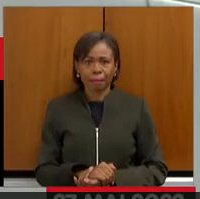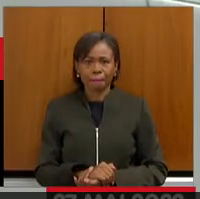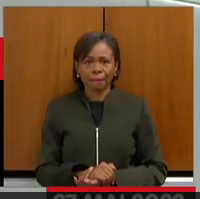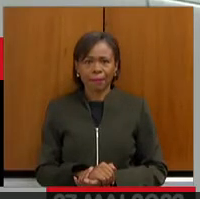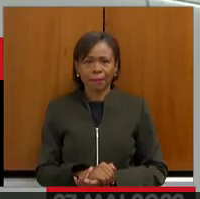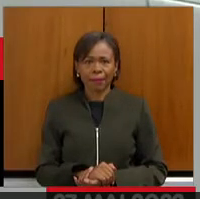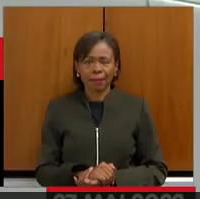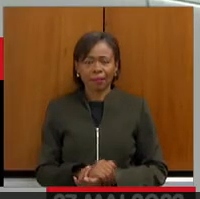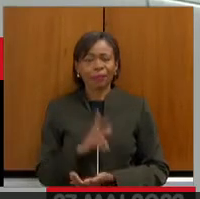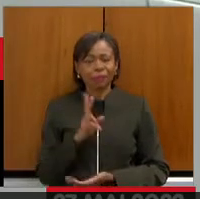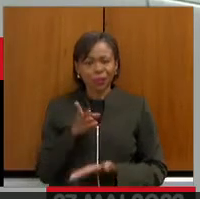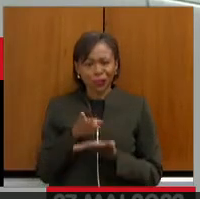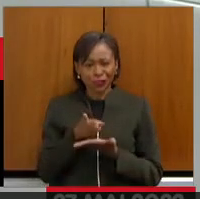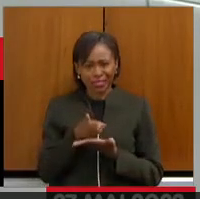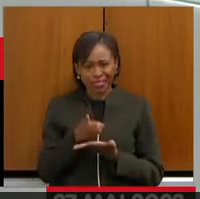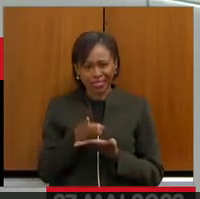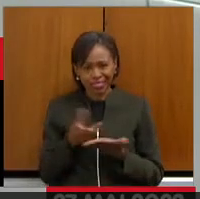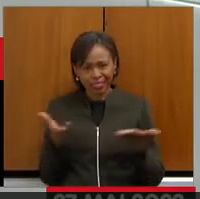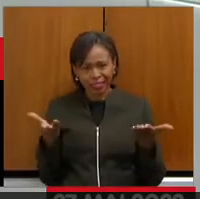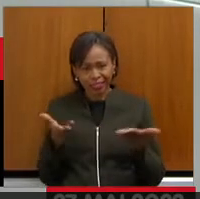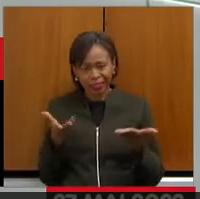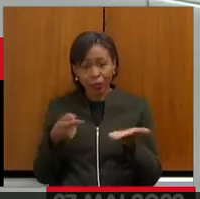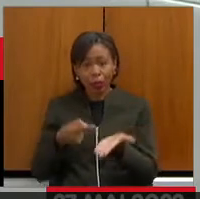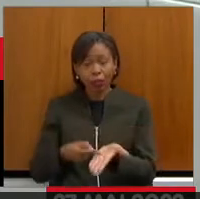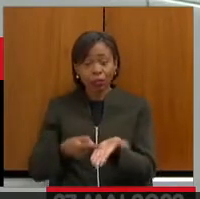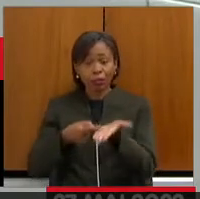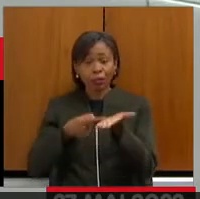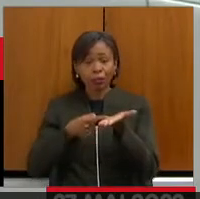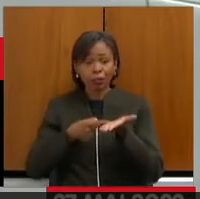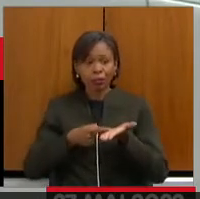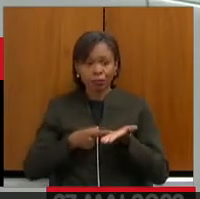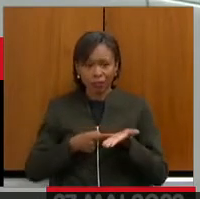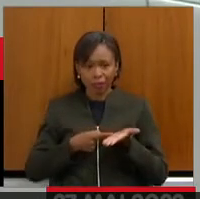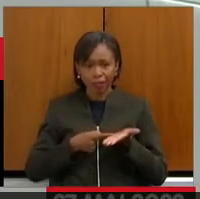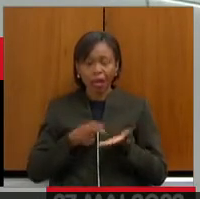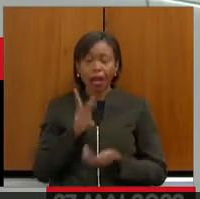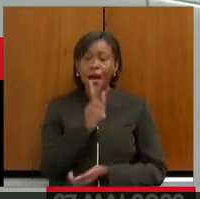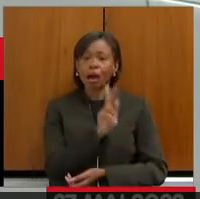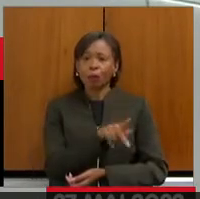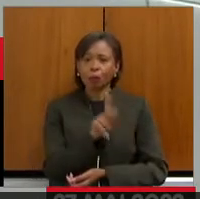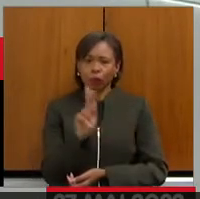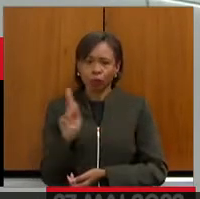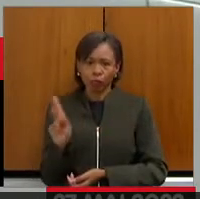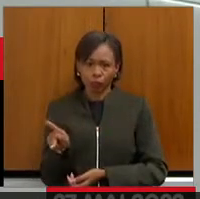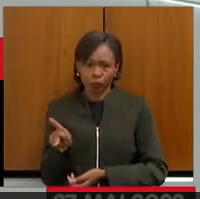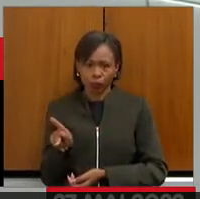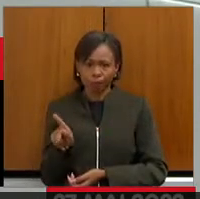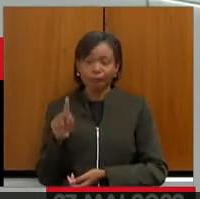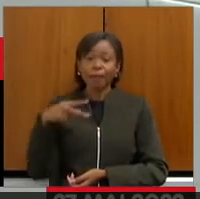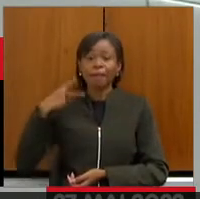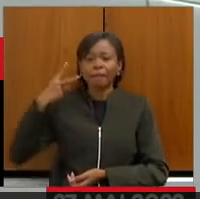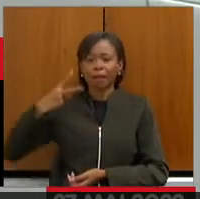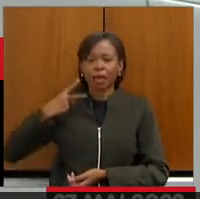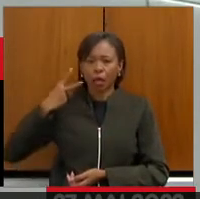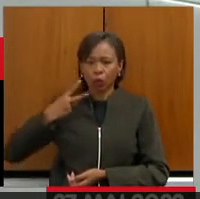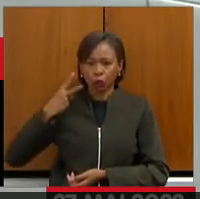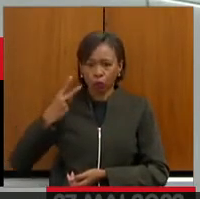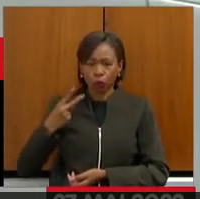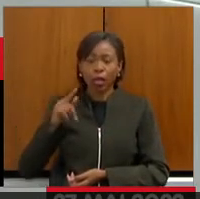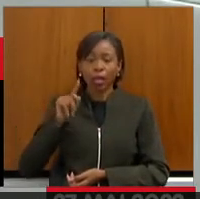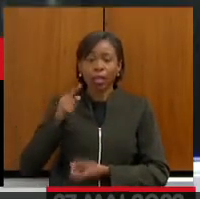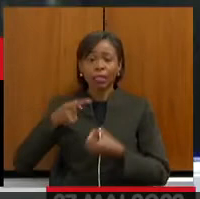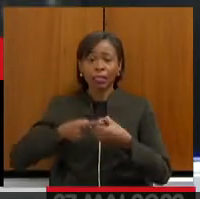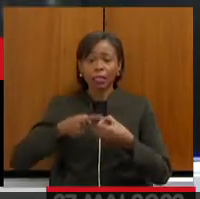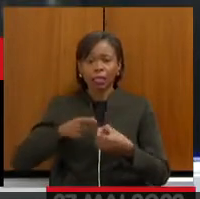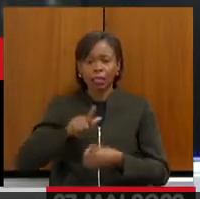dando continuidade nós queremos convidar agora a professora e vereadora em Governador